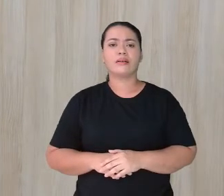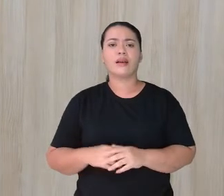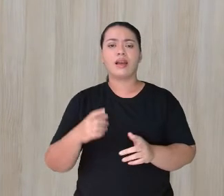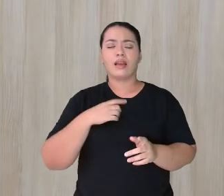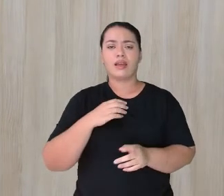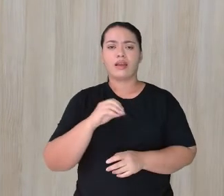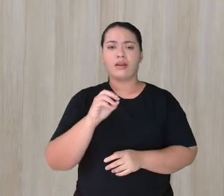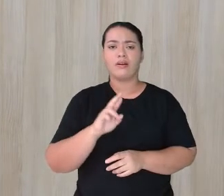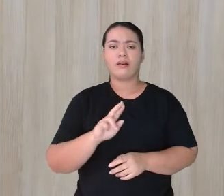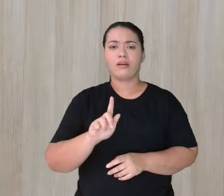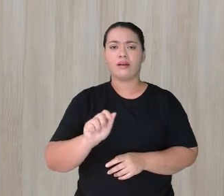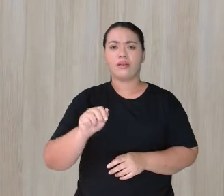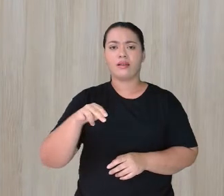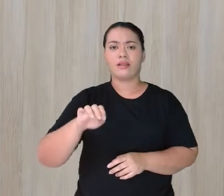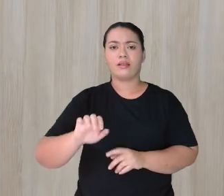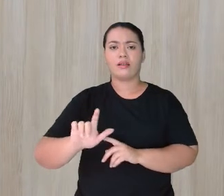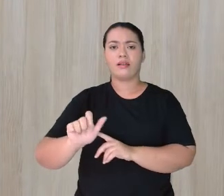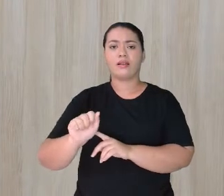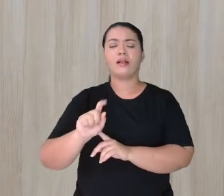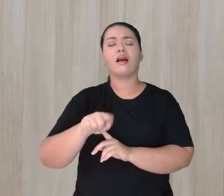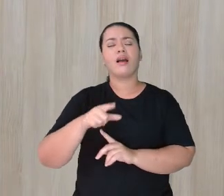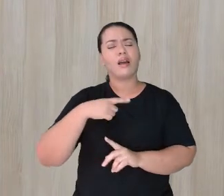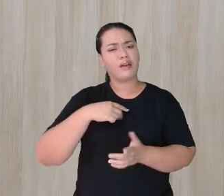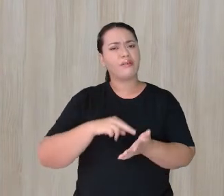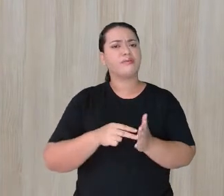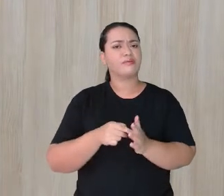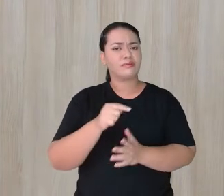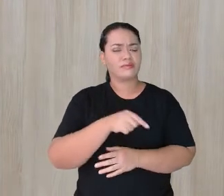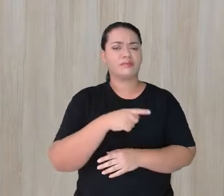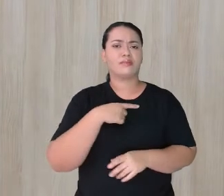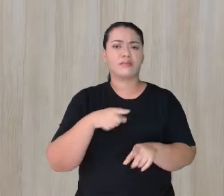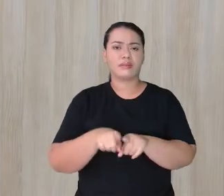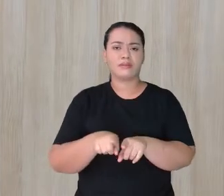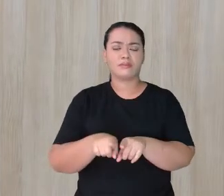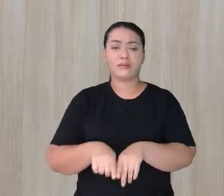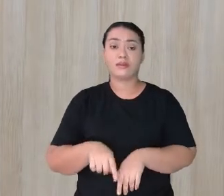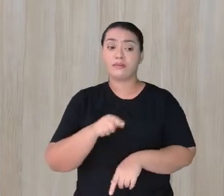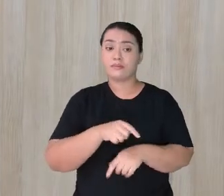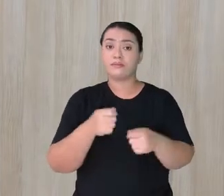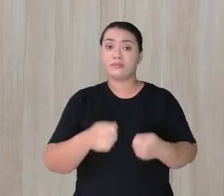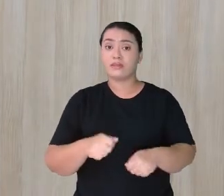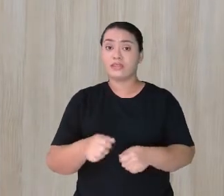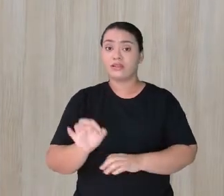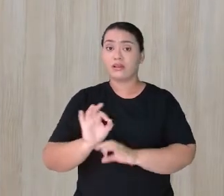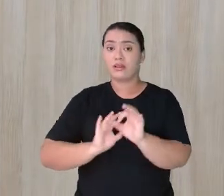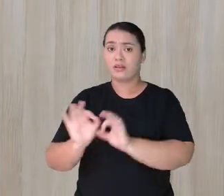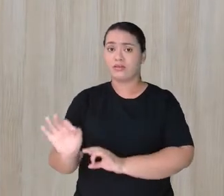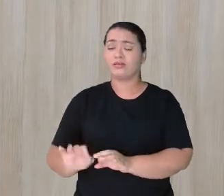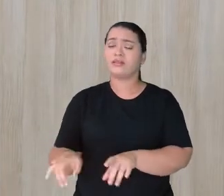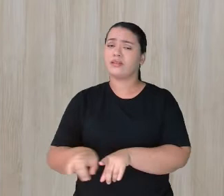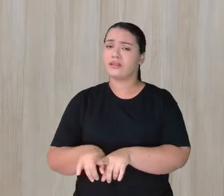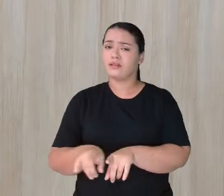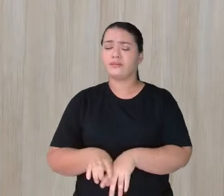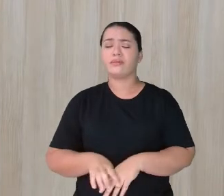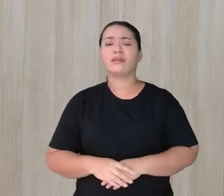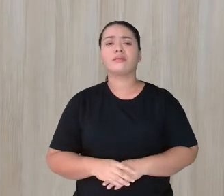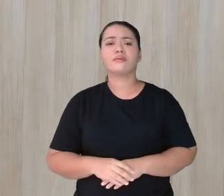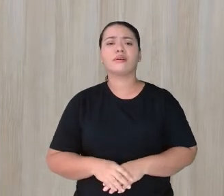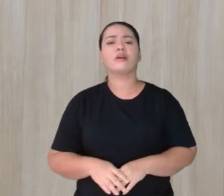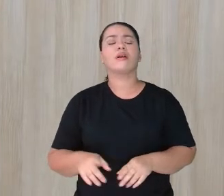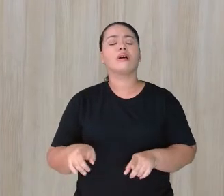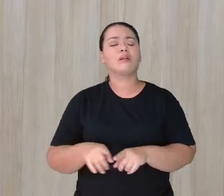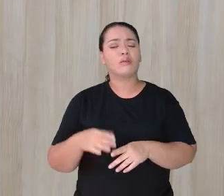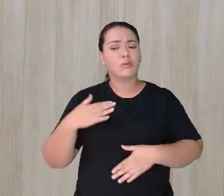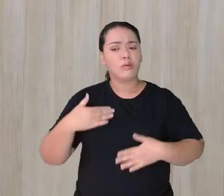organelas da célula, ela tem a sua função. E essa função ela tem que ser de forma organizada também. Assim como o nosso